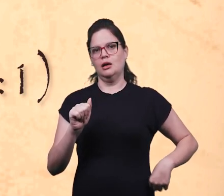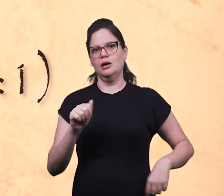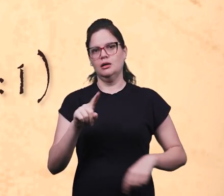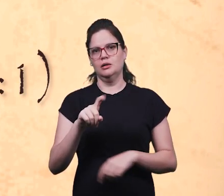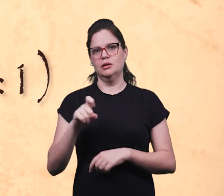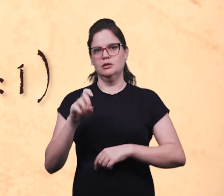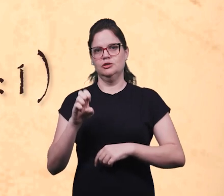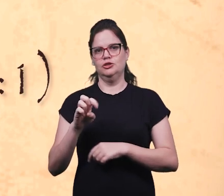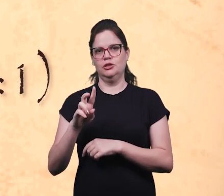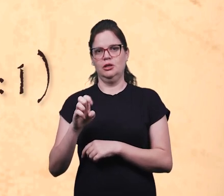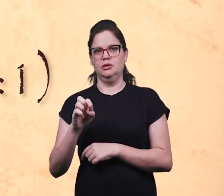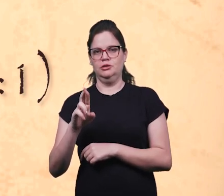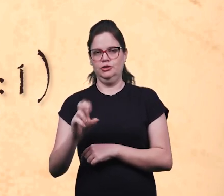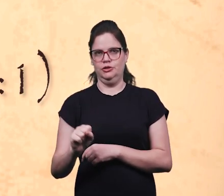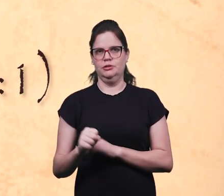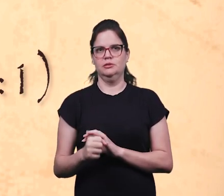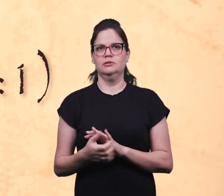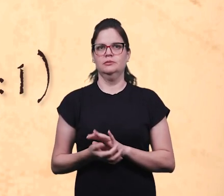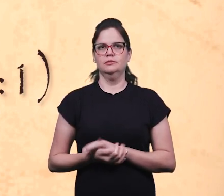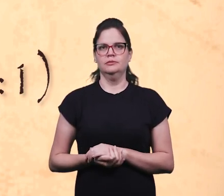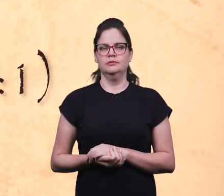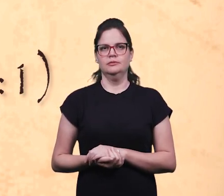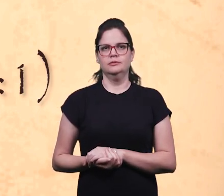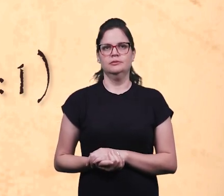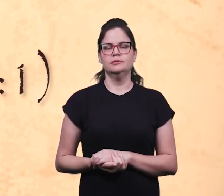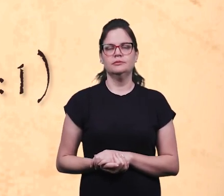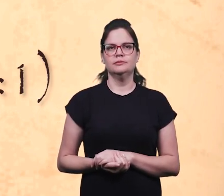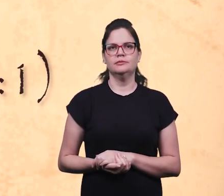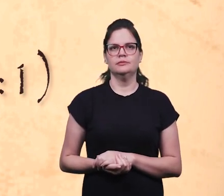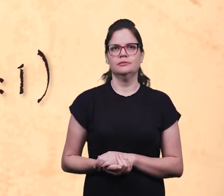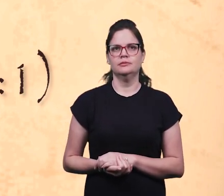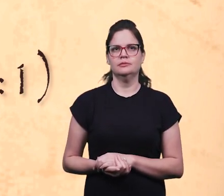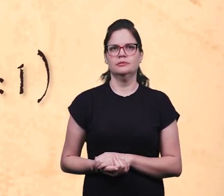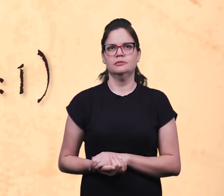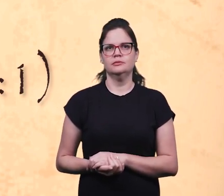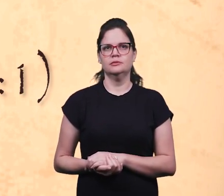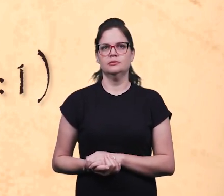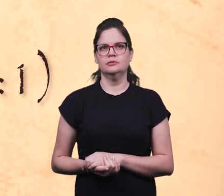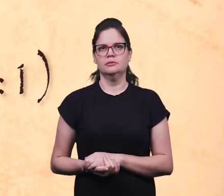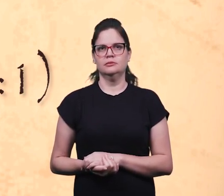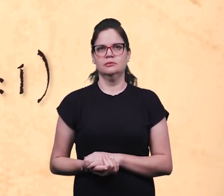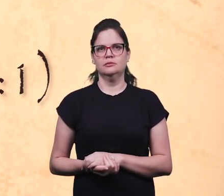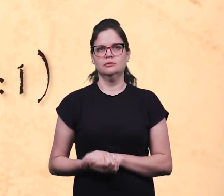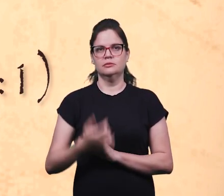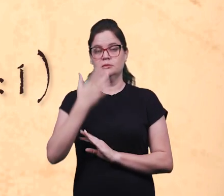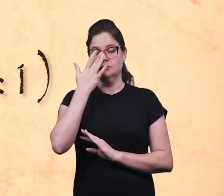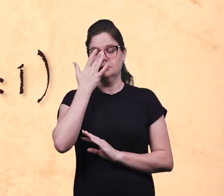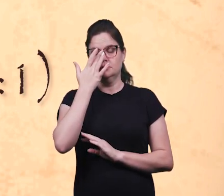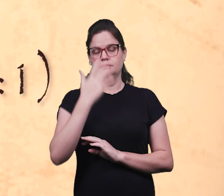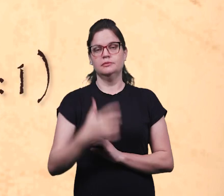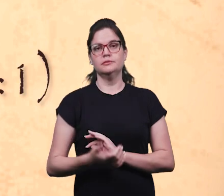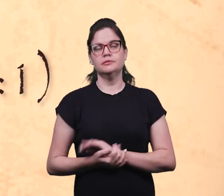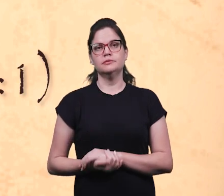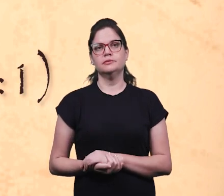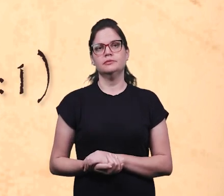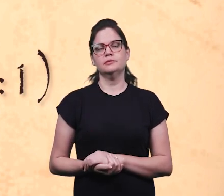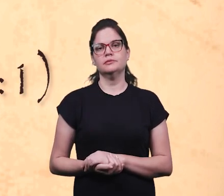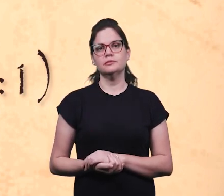teve umzinho aí no meio, mas se a gente for falar disso, vira uma salada. É muita gente, muito